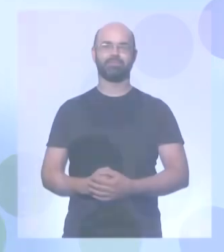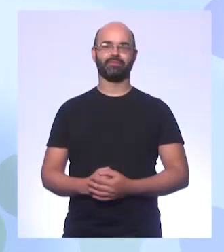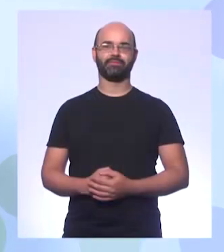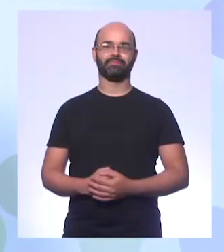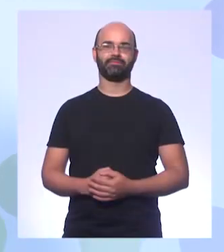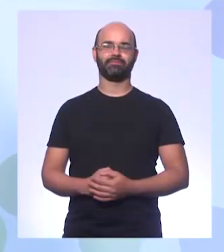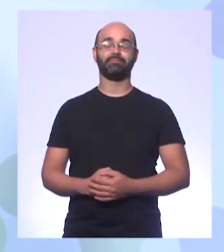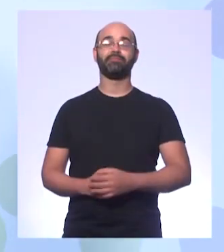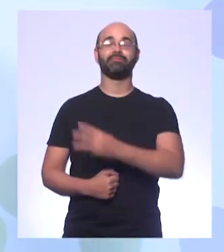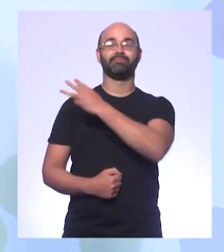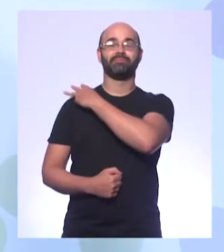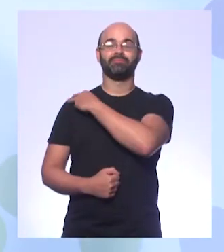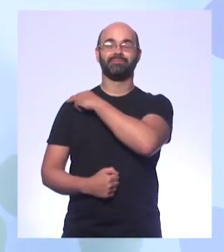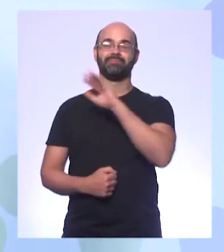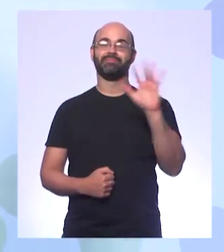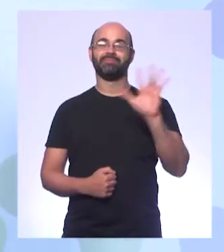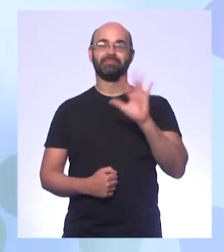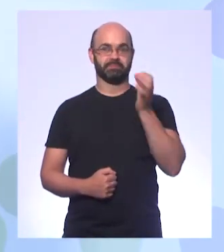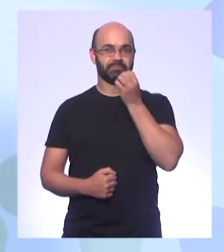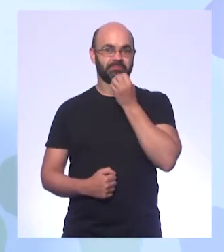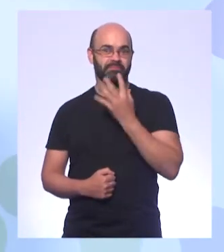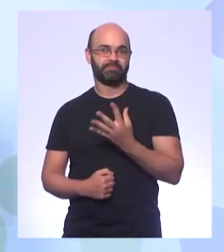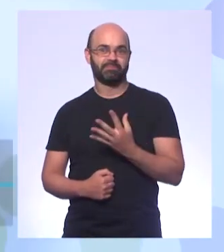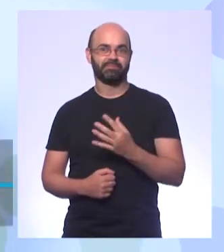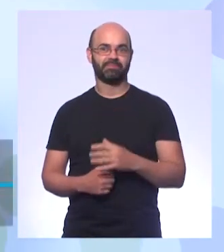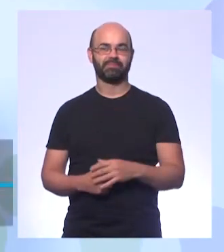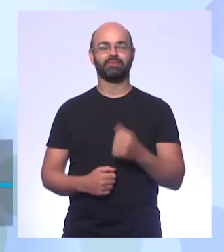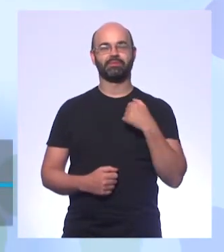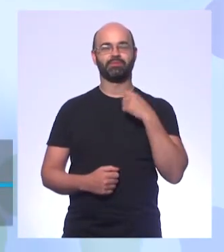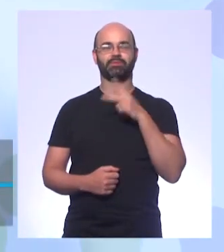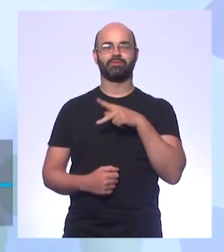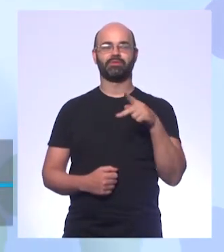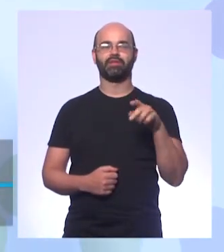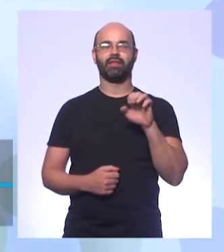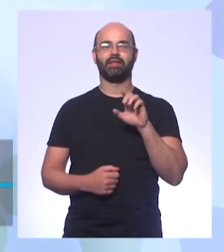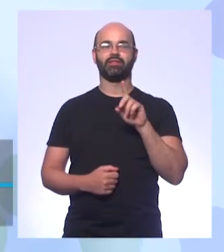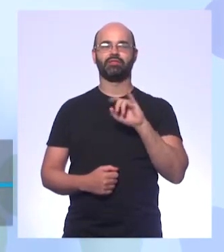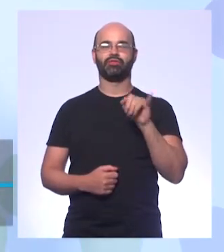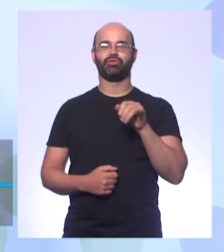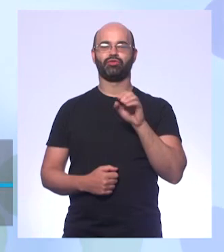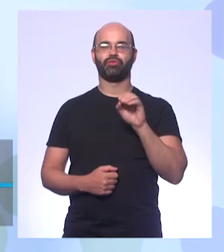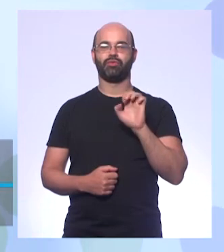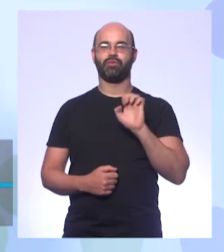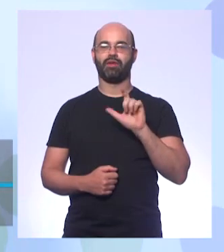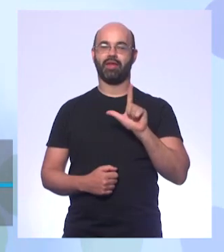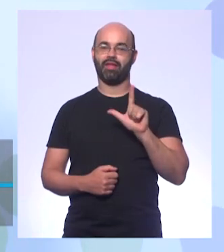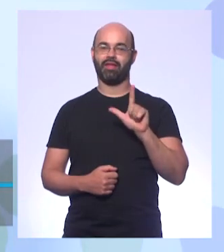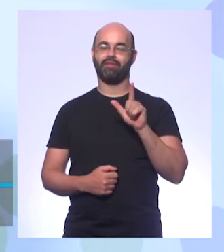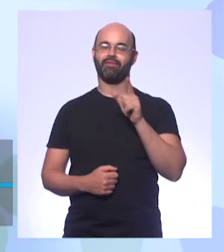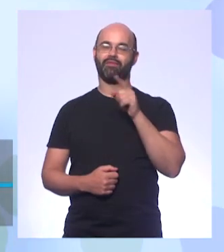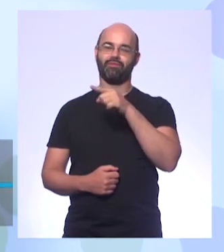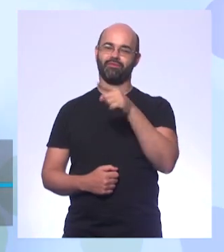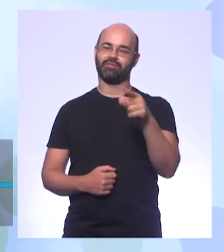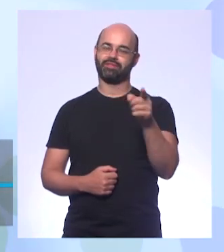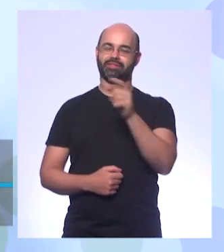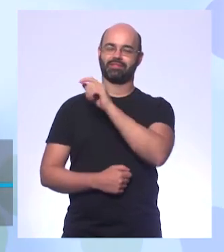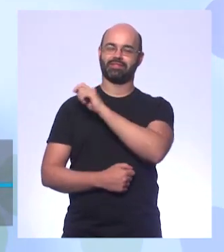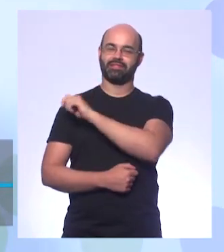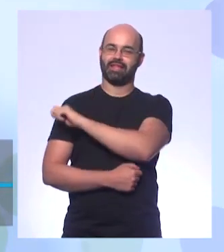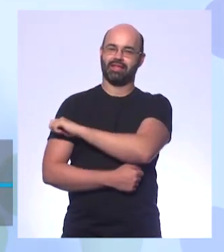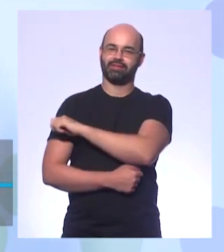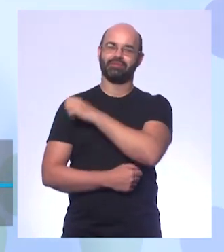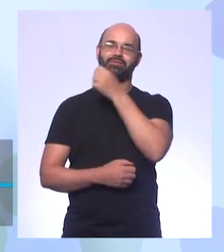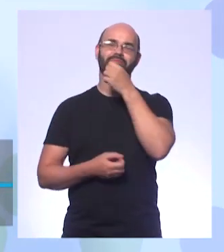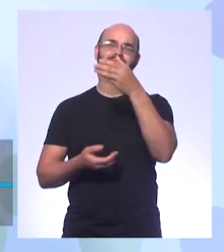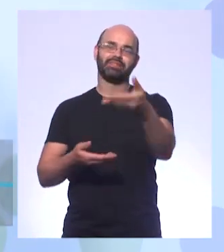Olá, terceira série, tudo bem? Eu sou o professor Edjoel, quero dar as boas-vindas a você, estudante, a algum